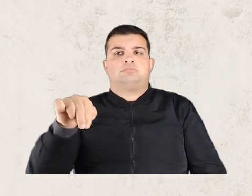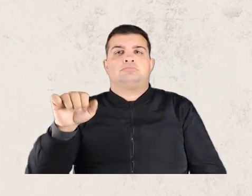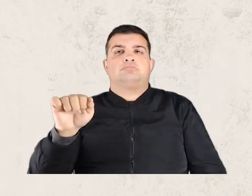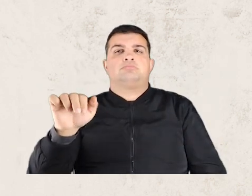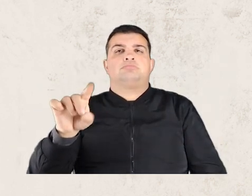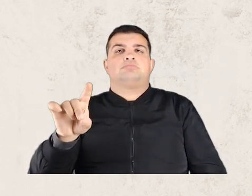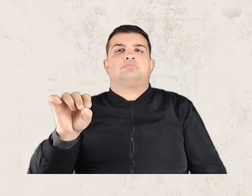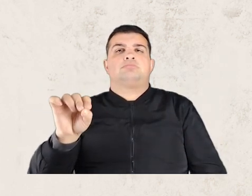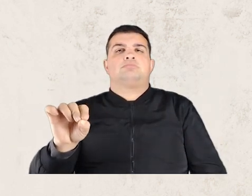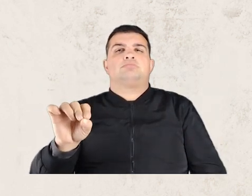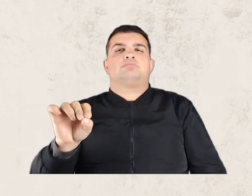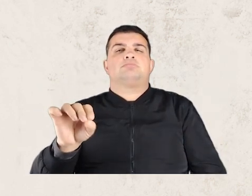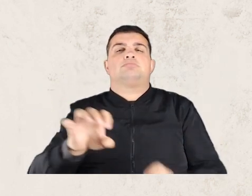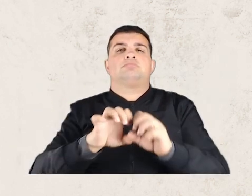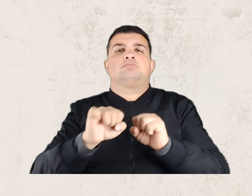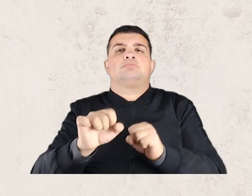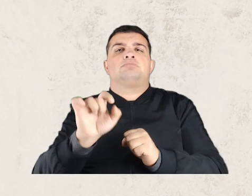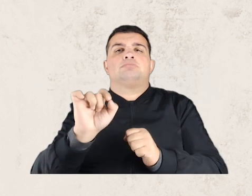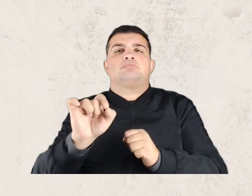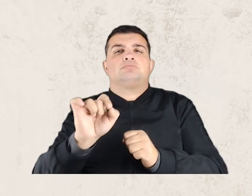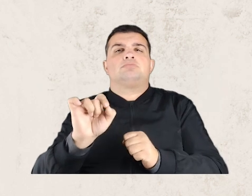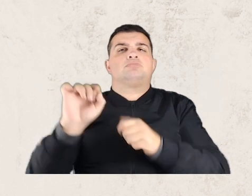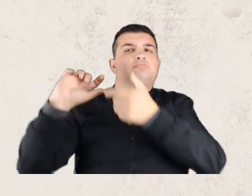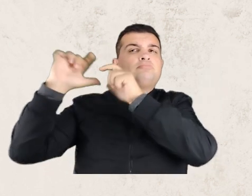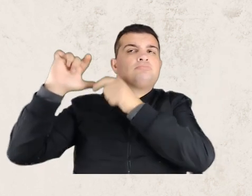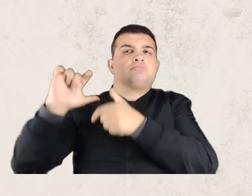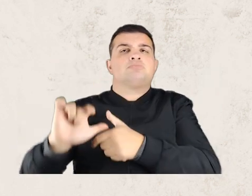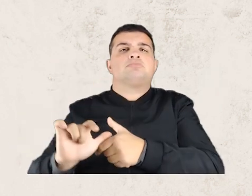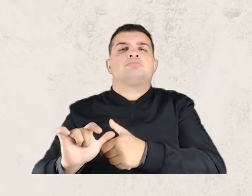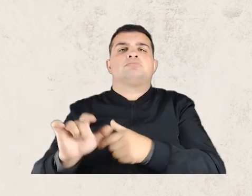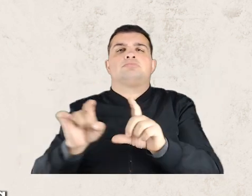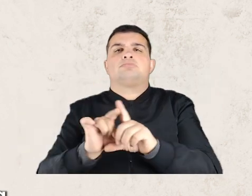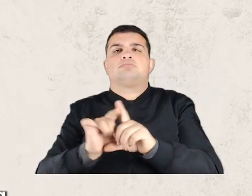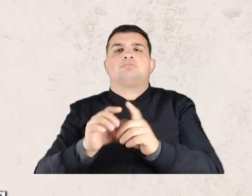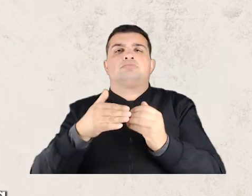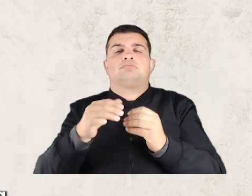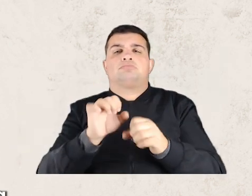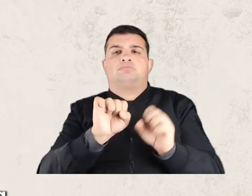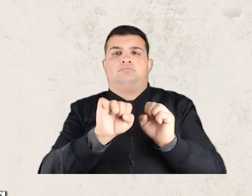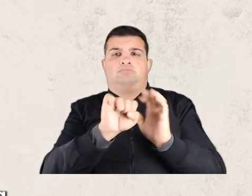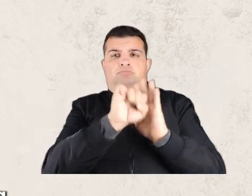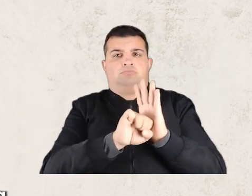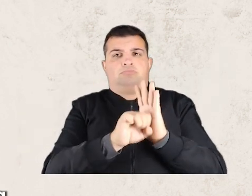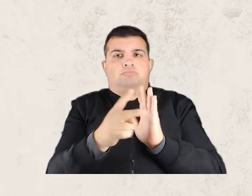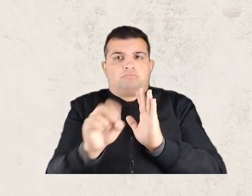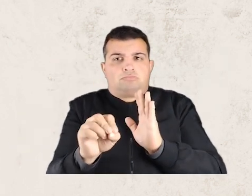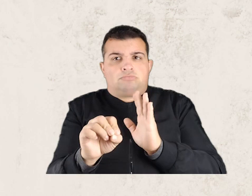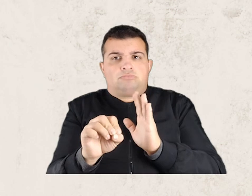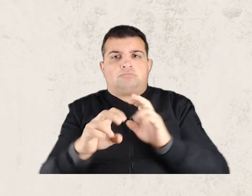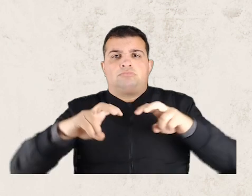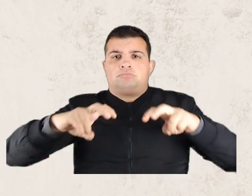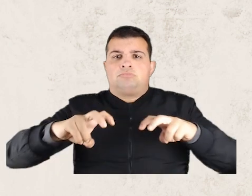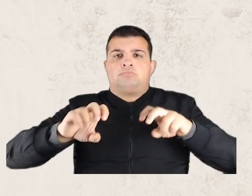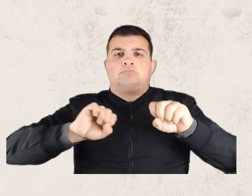se caracterizando não só como um campo científico, mas como um campo de atuação, segundo o psicólogo Fernando Figueira.